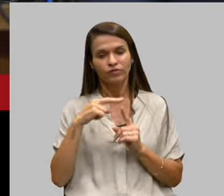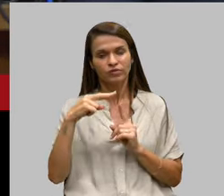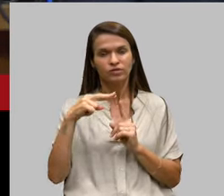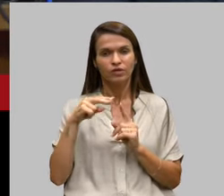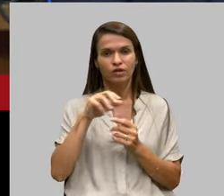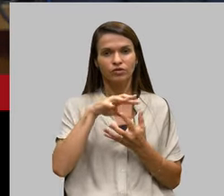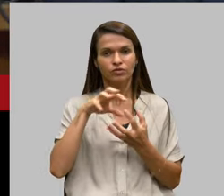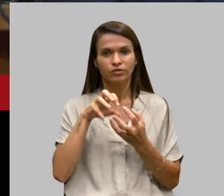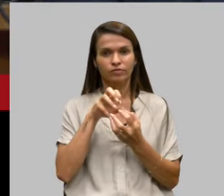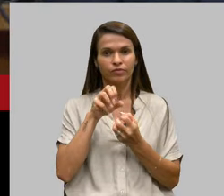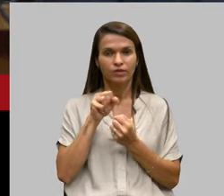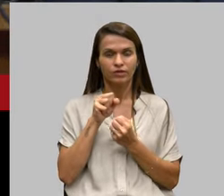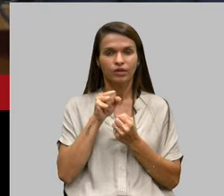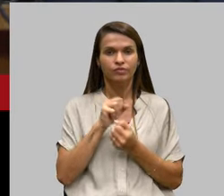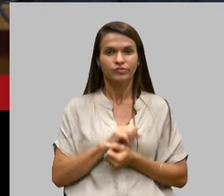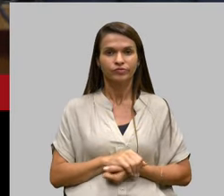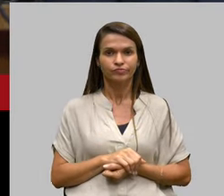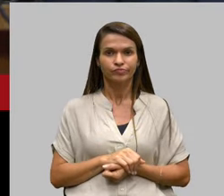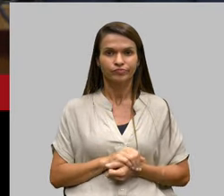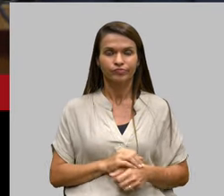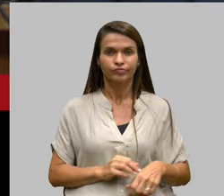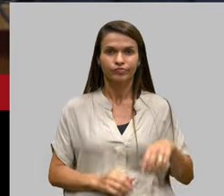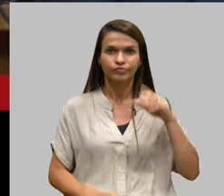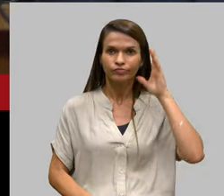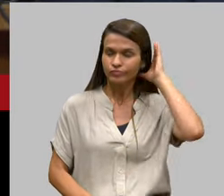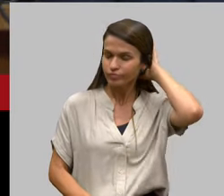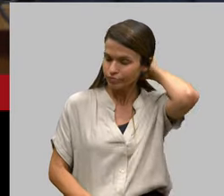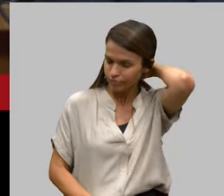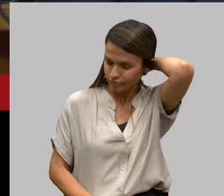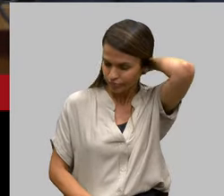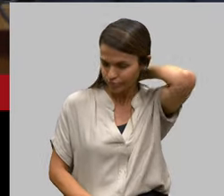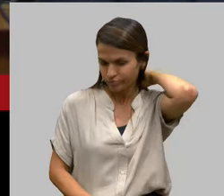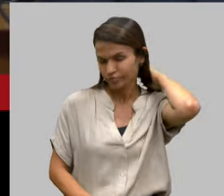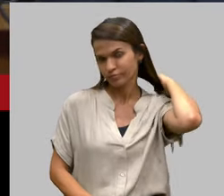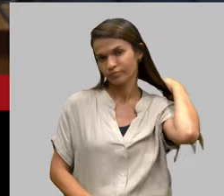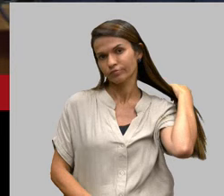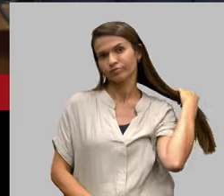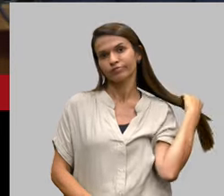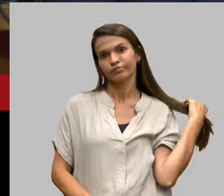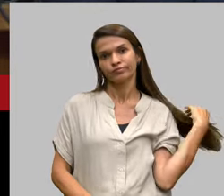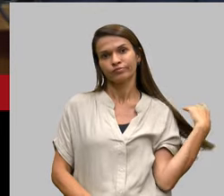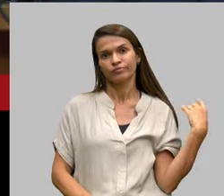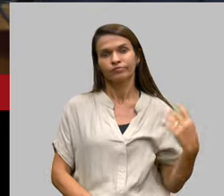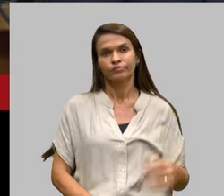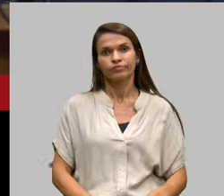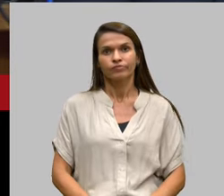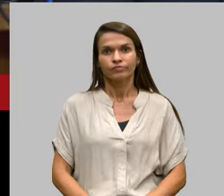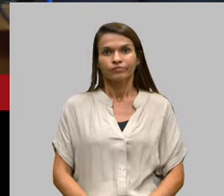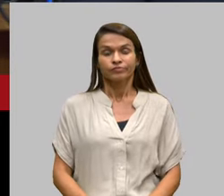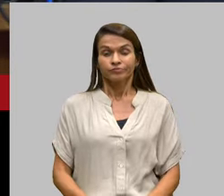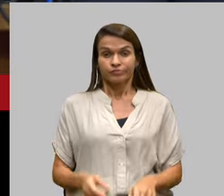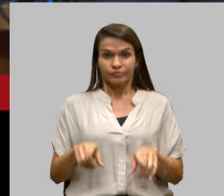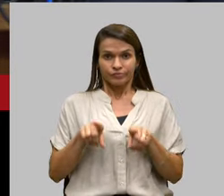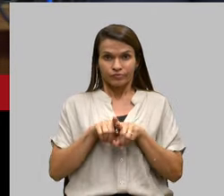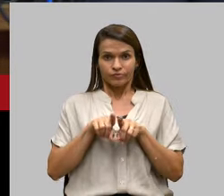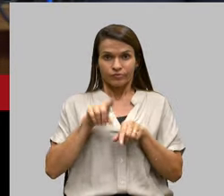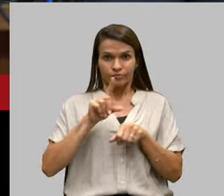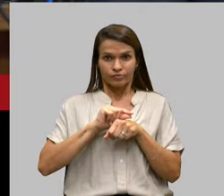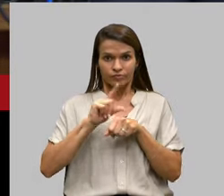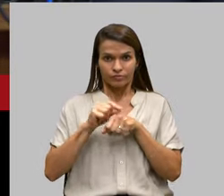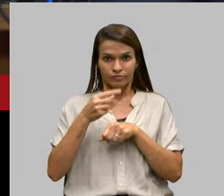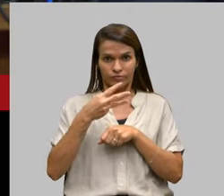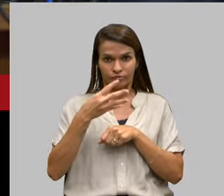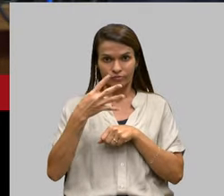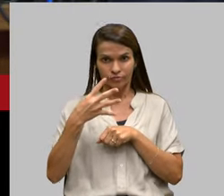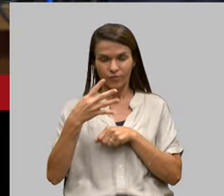sustentabilidade tem mais para mim Ah sim do artigo 34 essa vamos